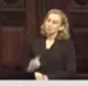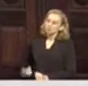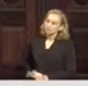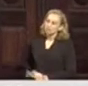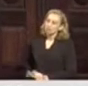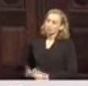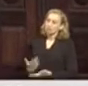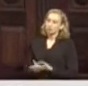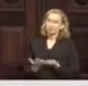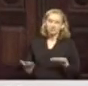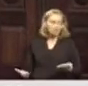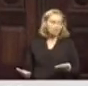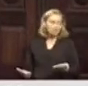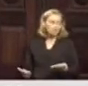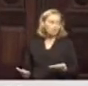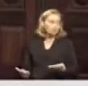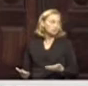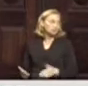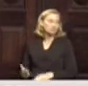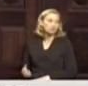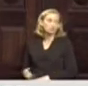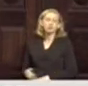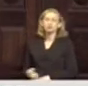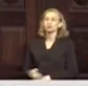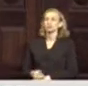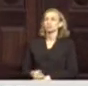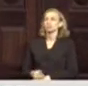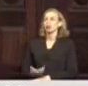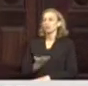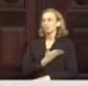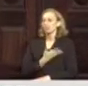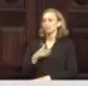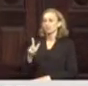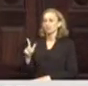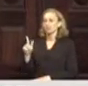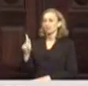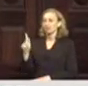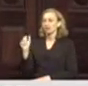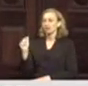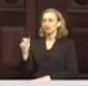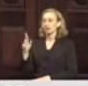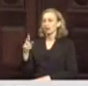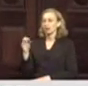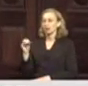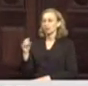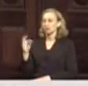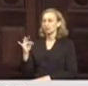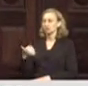pelo senhor Garotinho. E, naquela oportunidade,